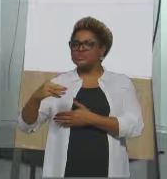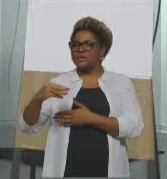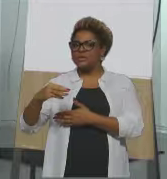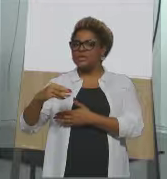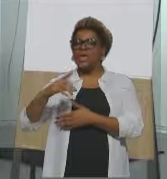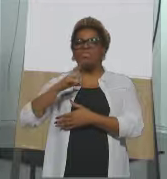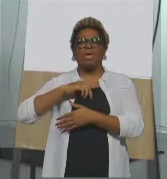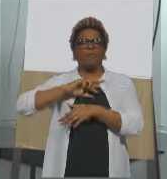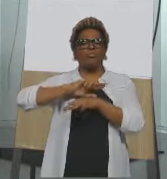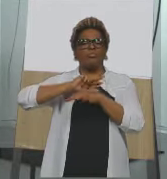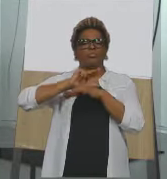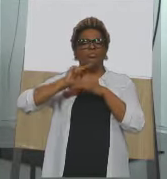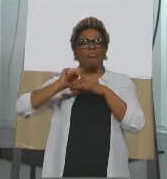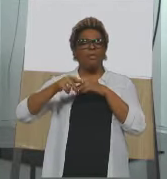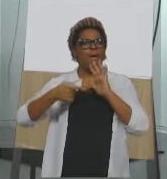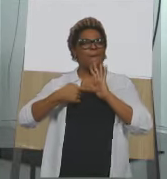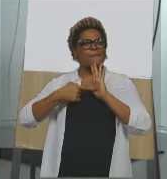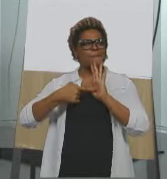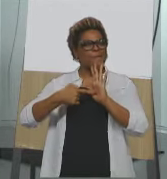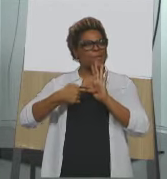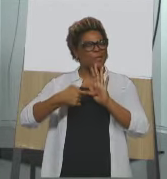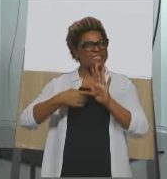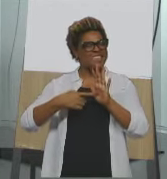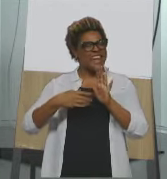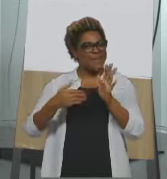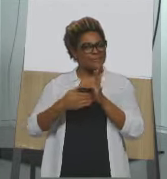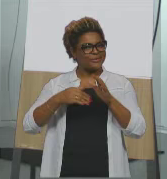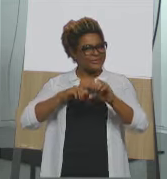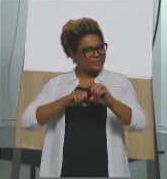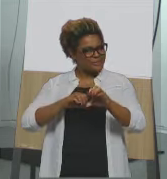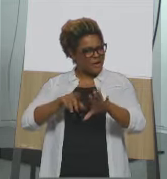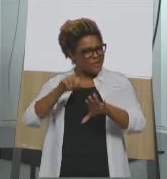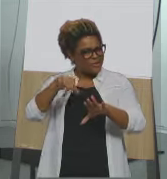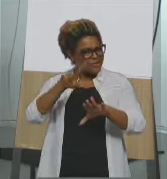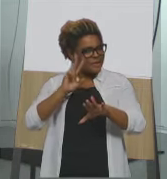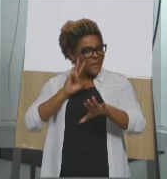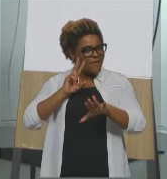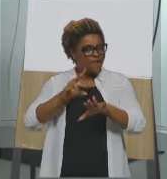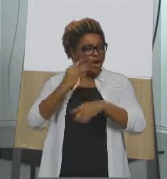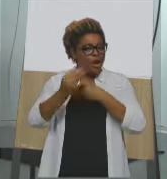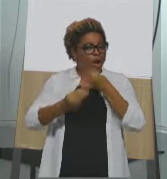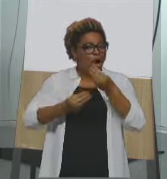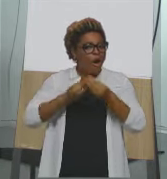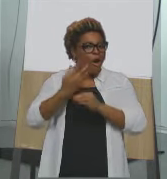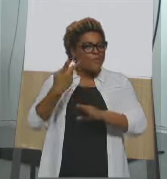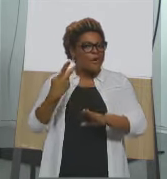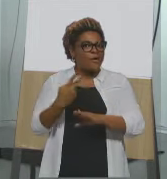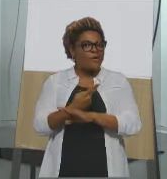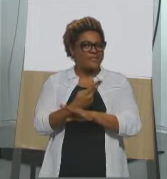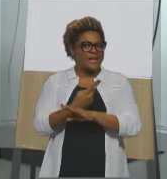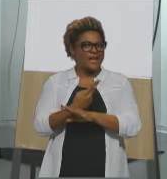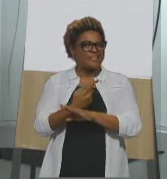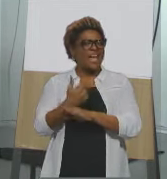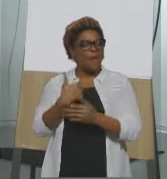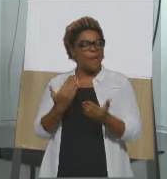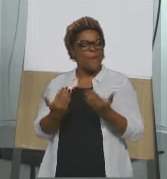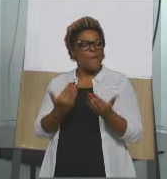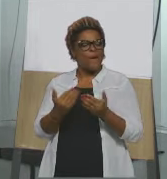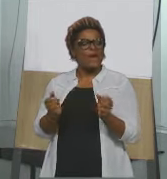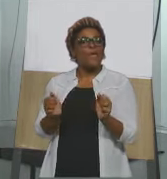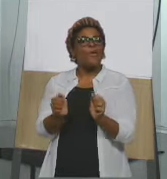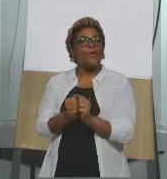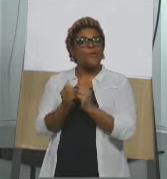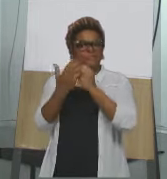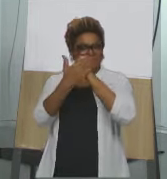Eu trouxe a traqueia aqui na aula passada. Eles viram mais ou menos a estrutura de uma traqueia de um suíno para ter ideia de como é que é a